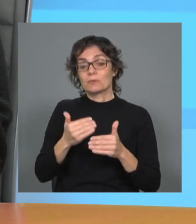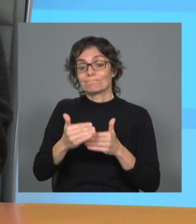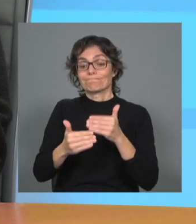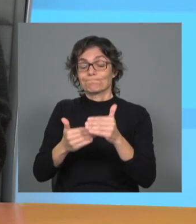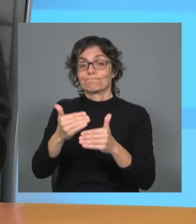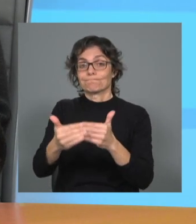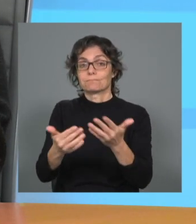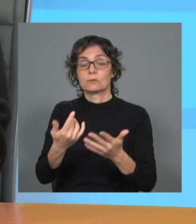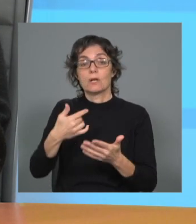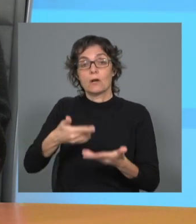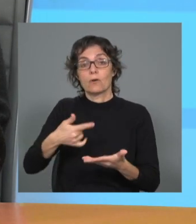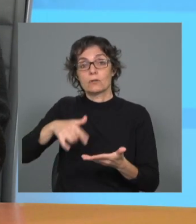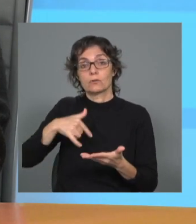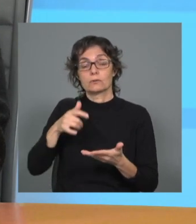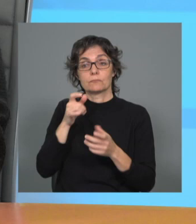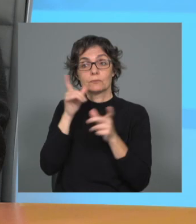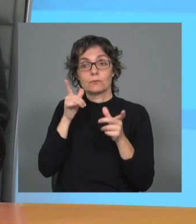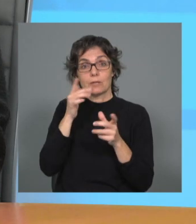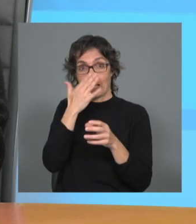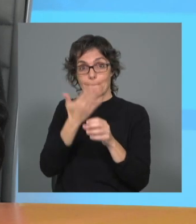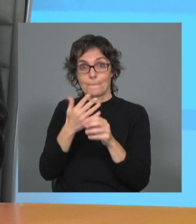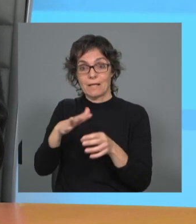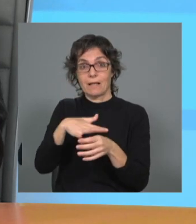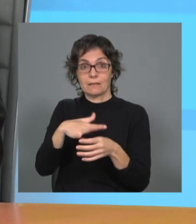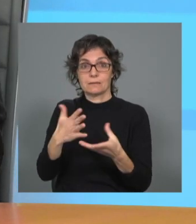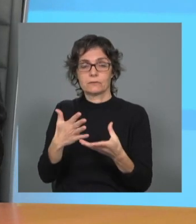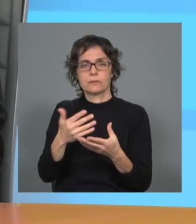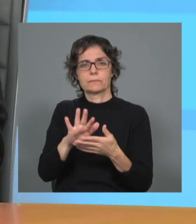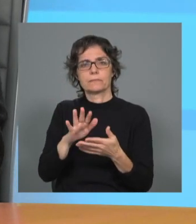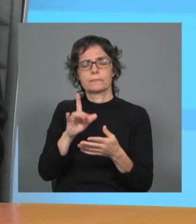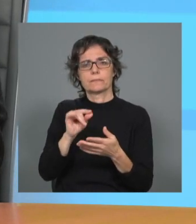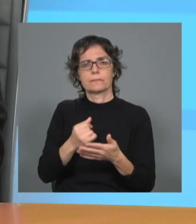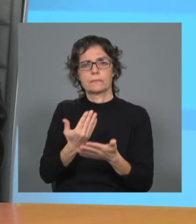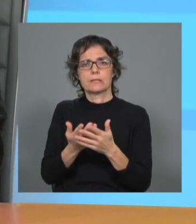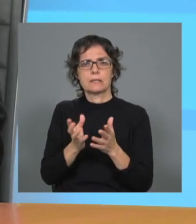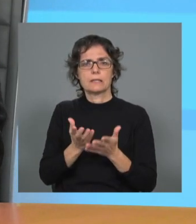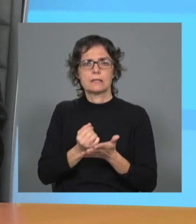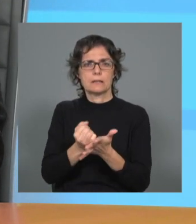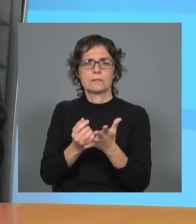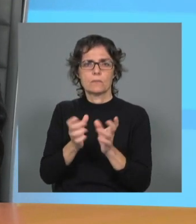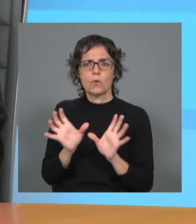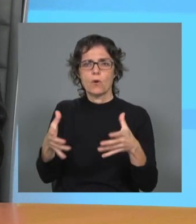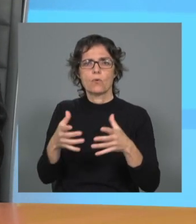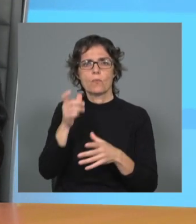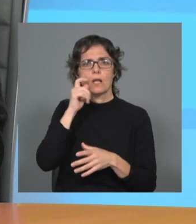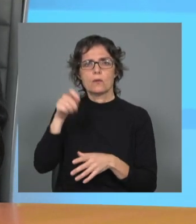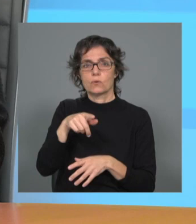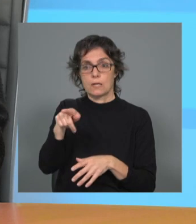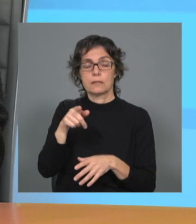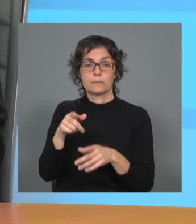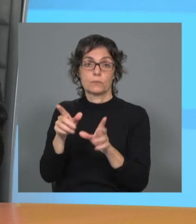Nós temos que estar atentos realmente a essa situação, mas também temos o apoio destas comunidades ucranianas